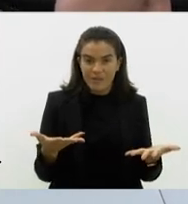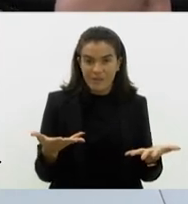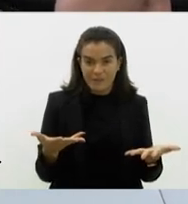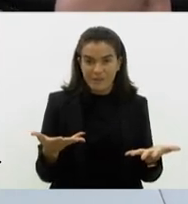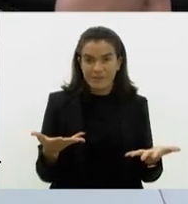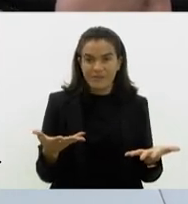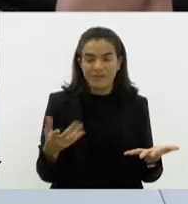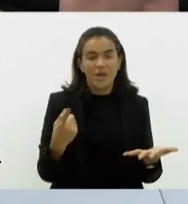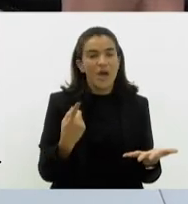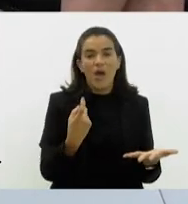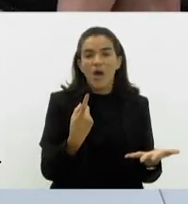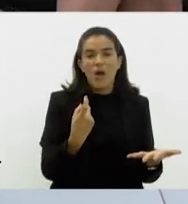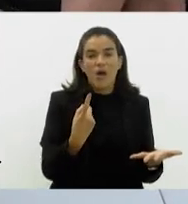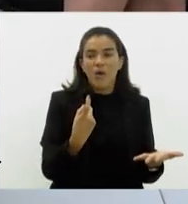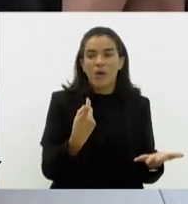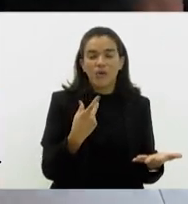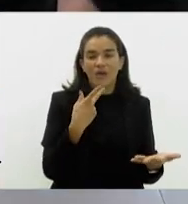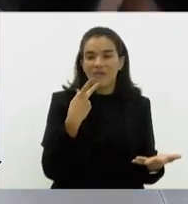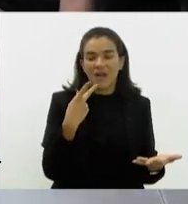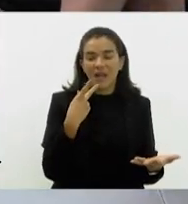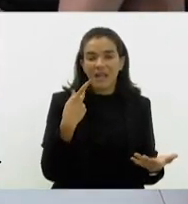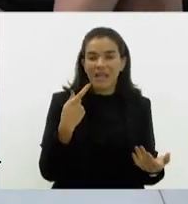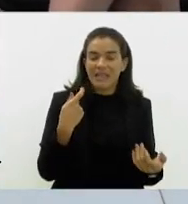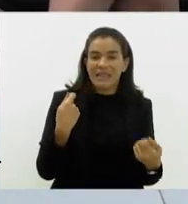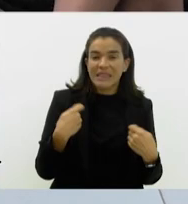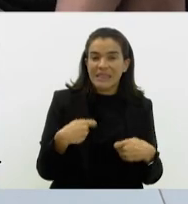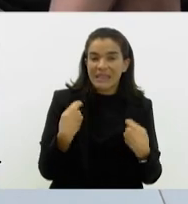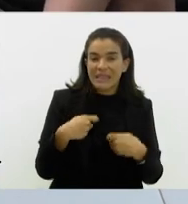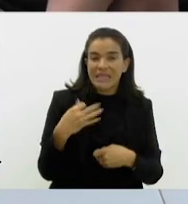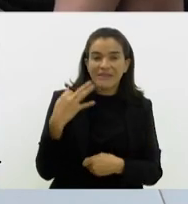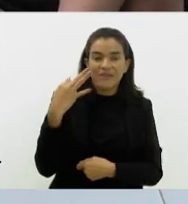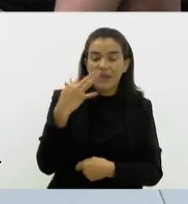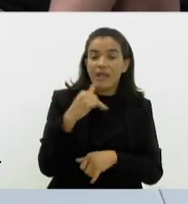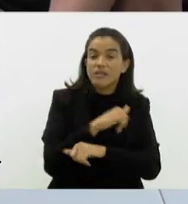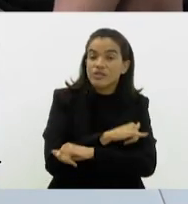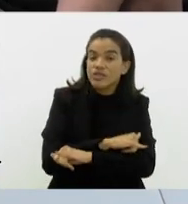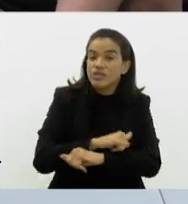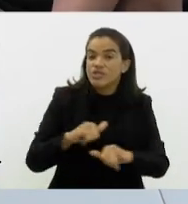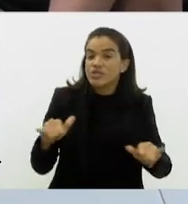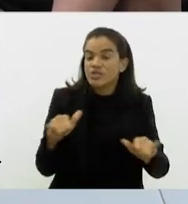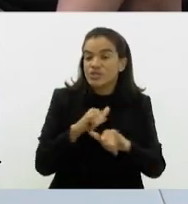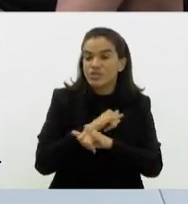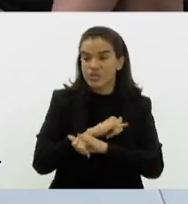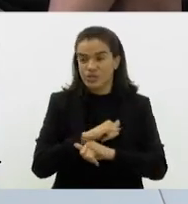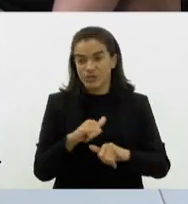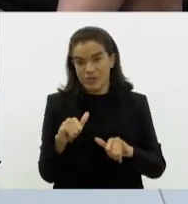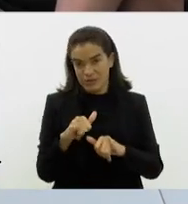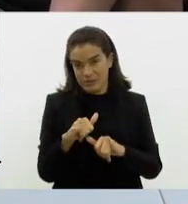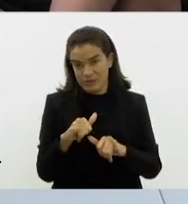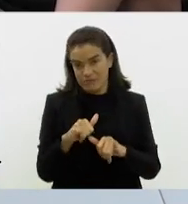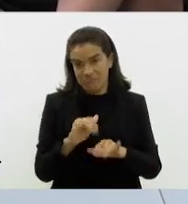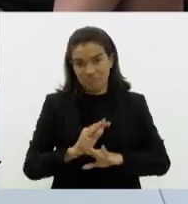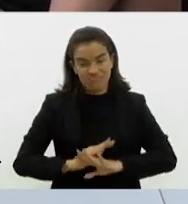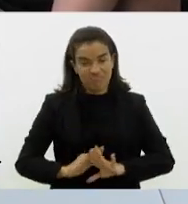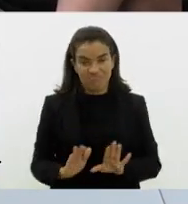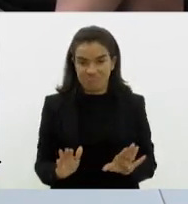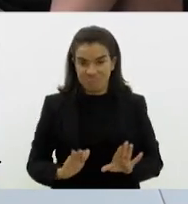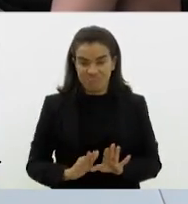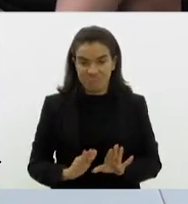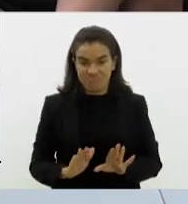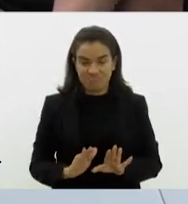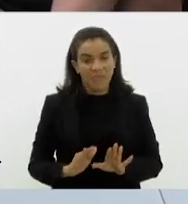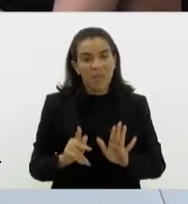A única coisa que ele diz que é deverá é divulgação. Enfim. E